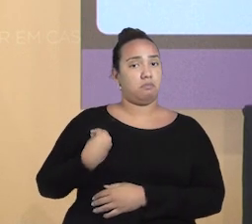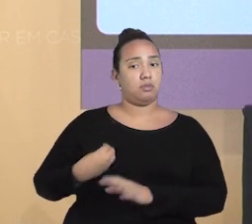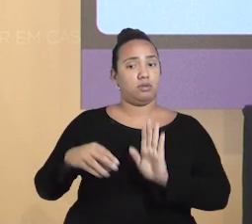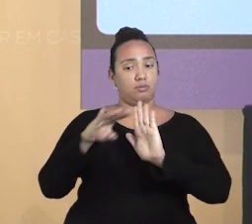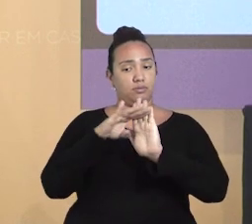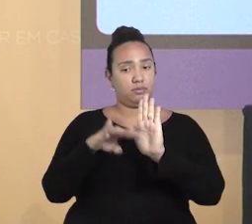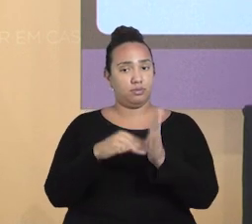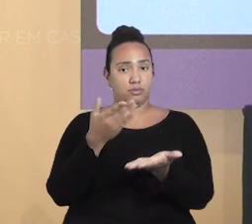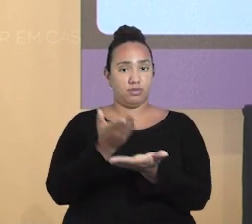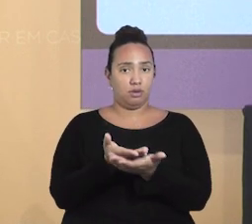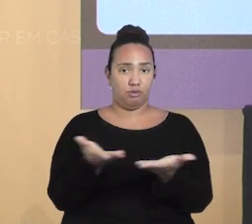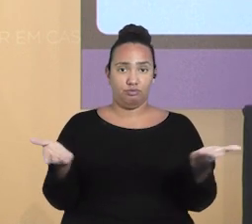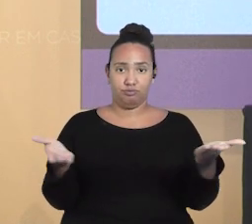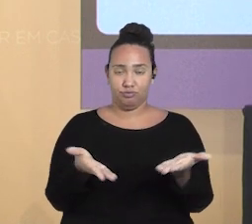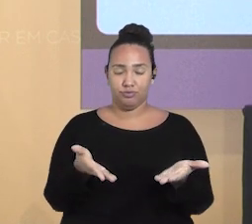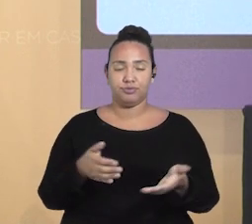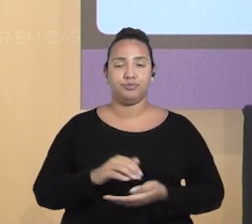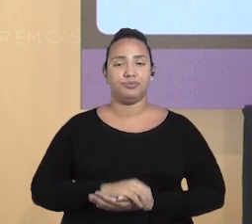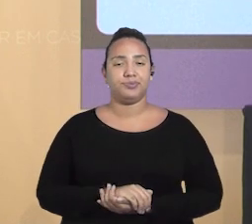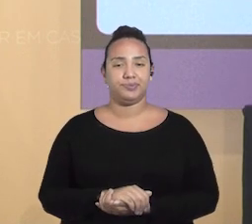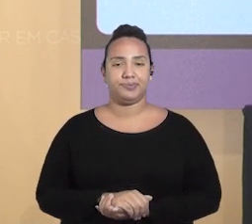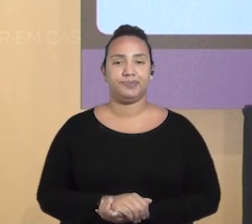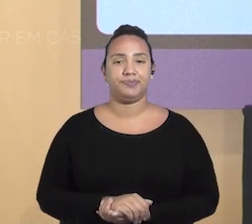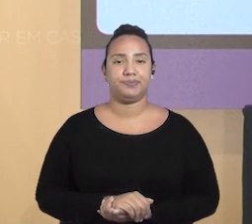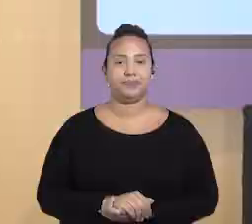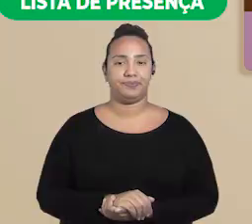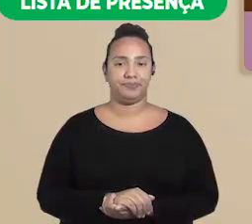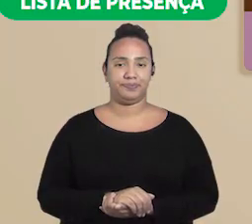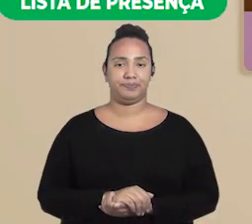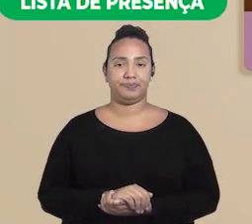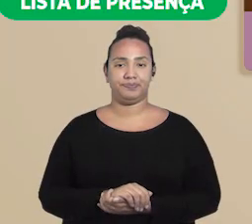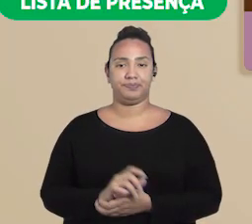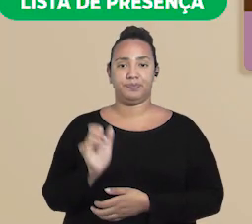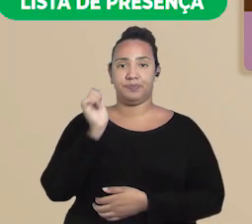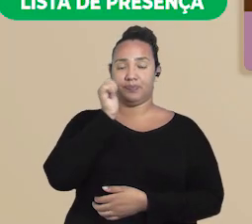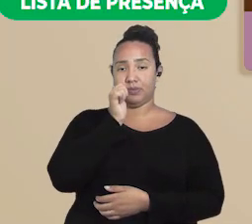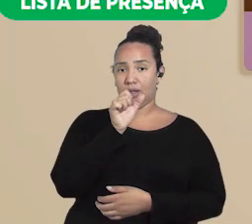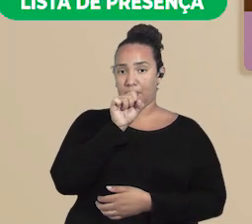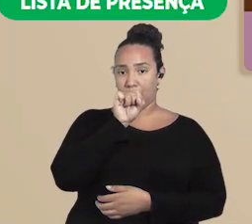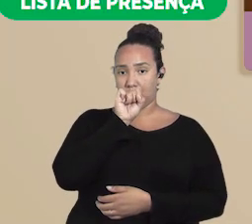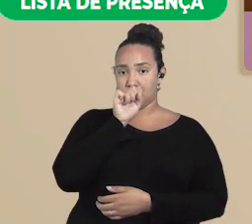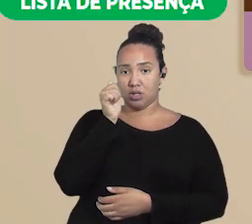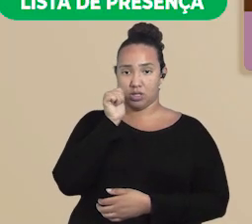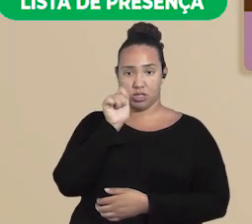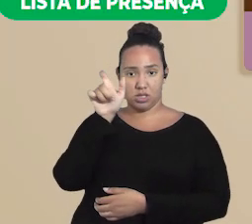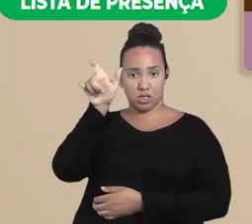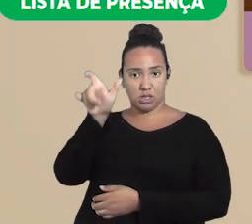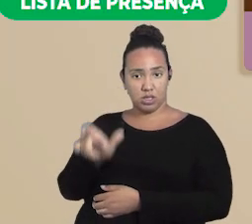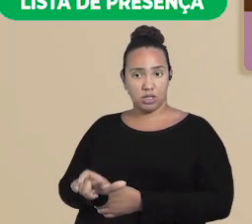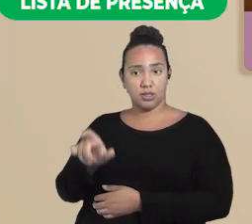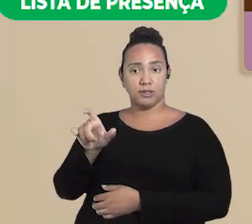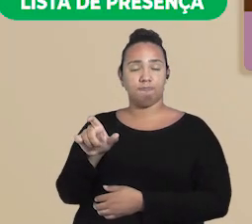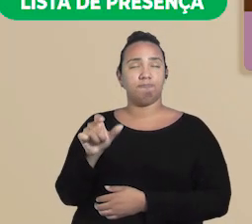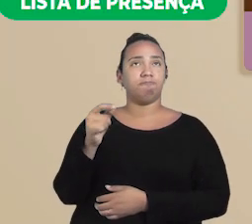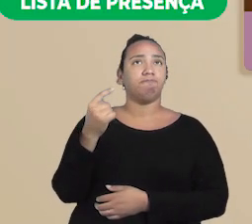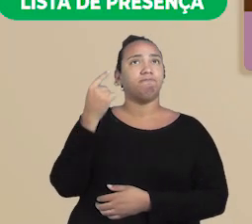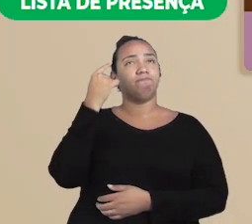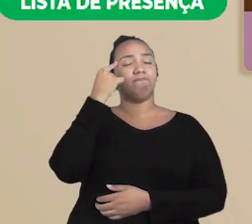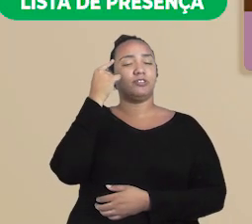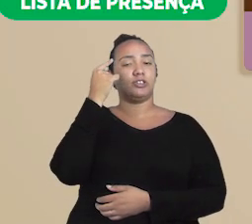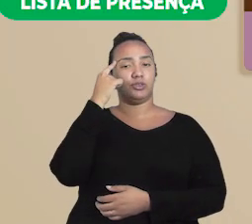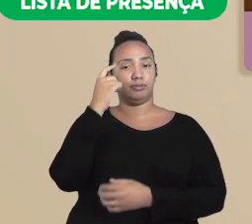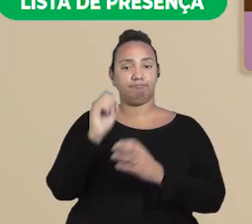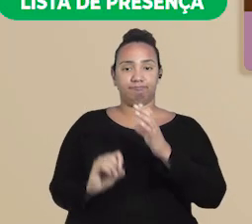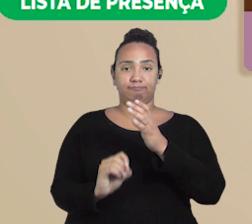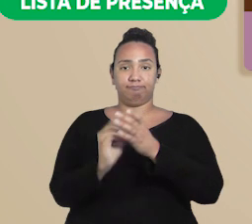marcar presença na aula de hoje por este QR Code, combinado? A mãe de Maria Teresa decidiu fazer uma